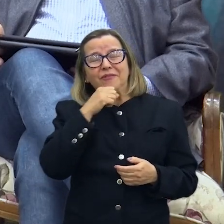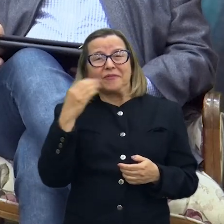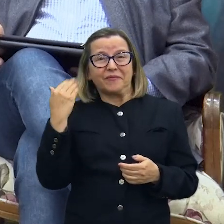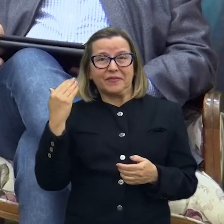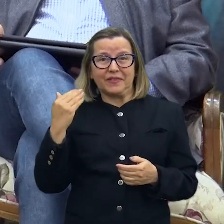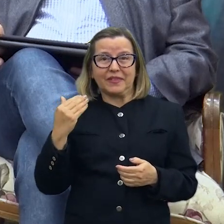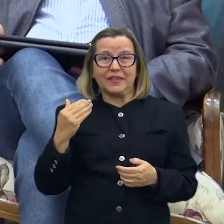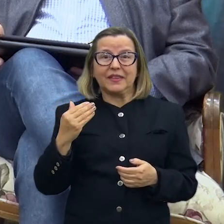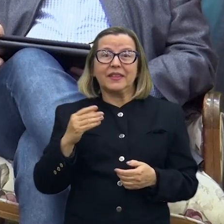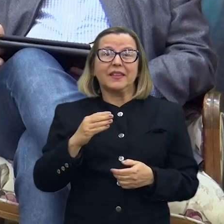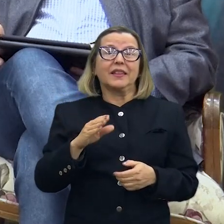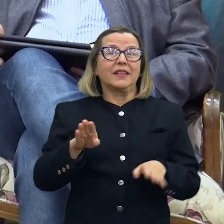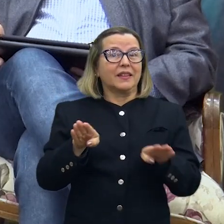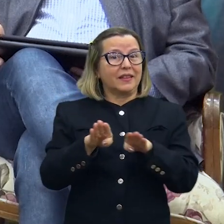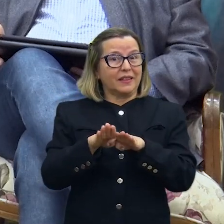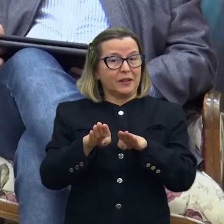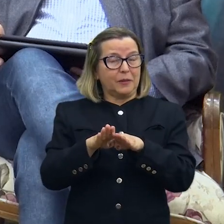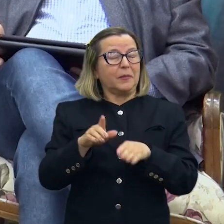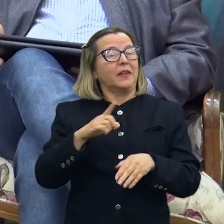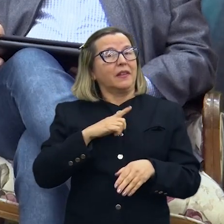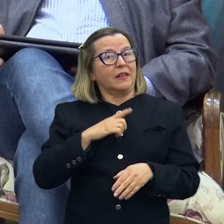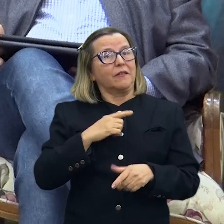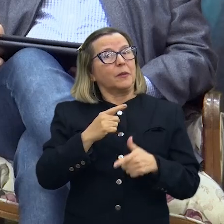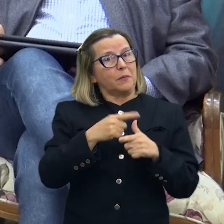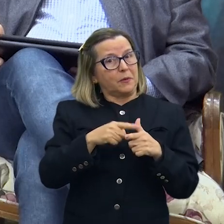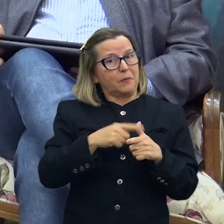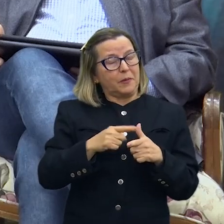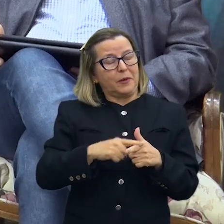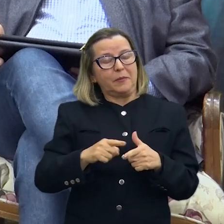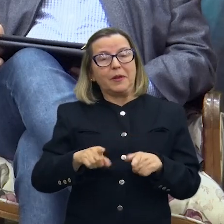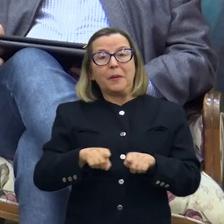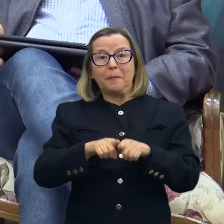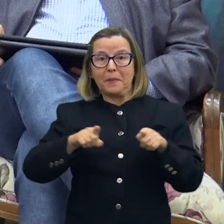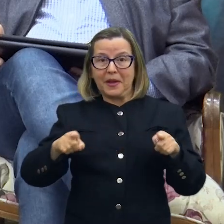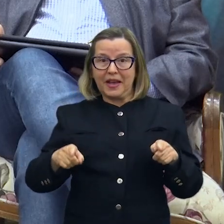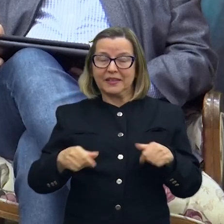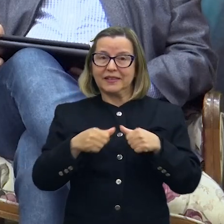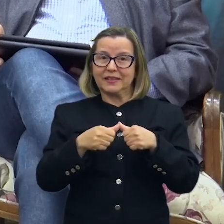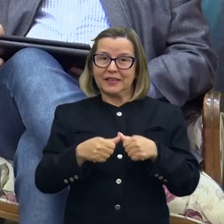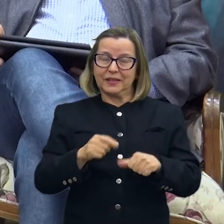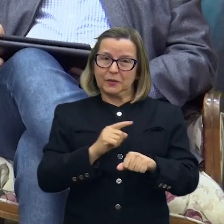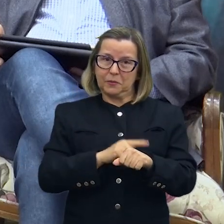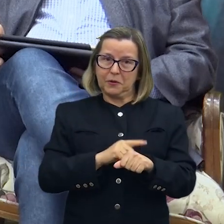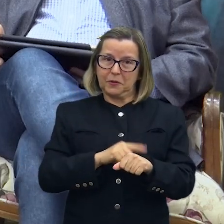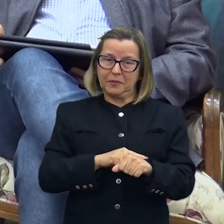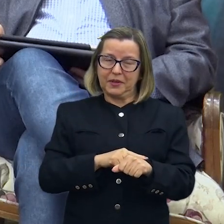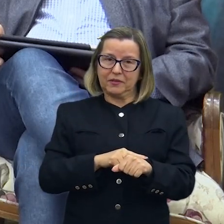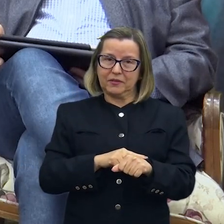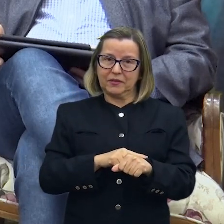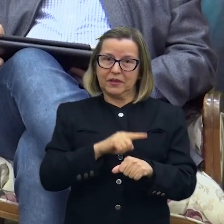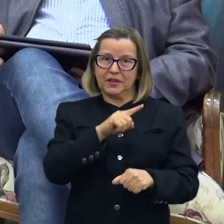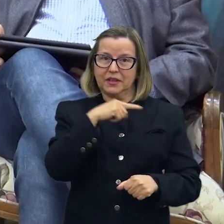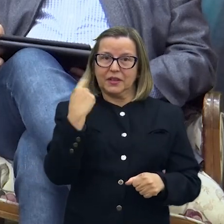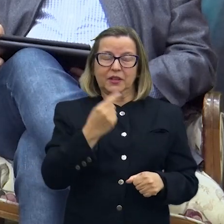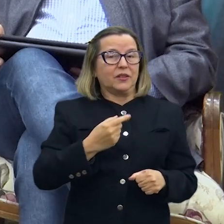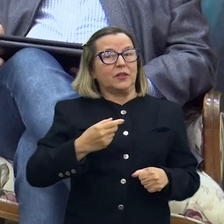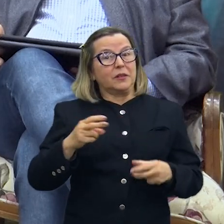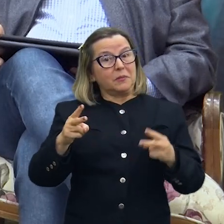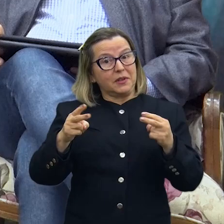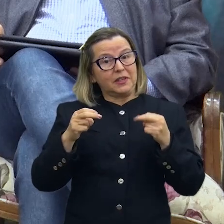inimaginável. Mas são nessas situações que nós vemos a nossa